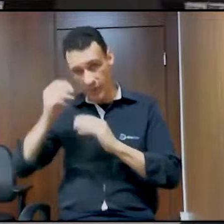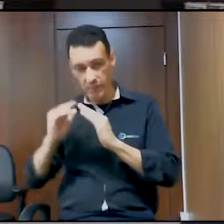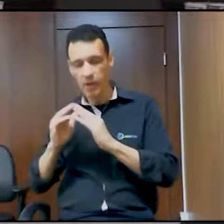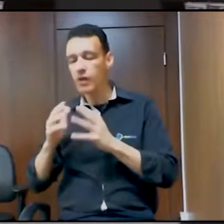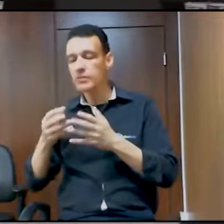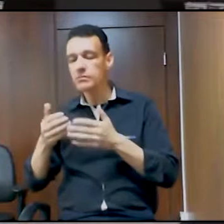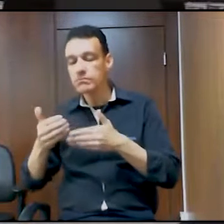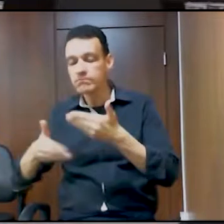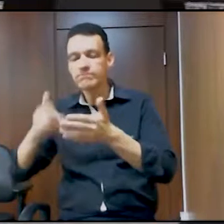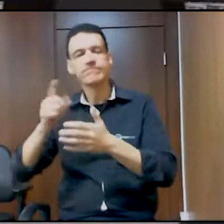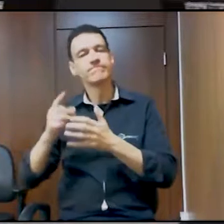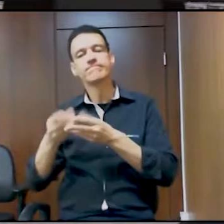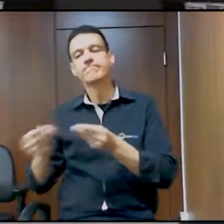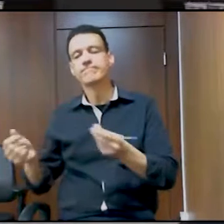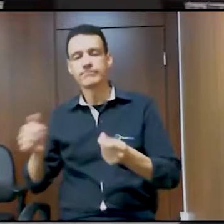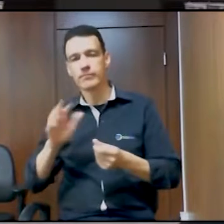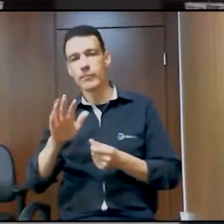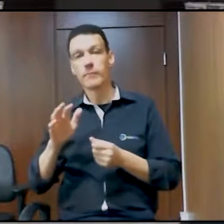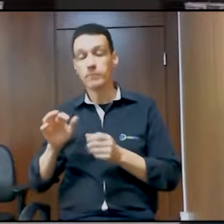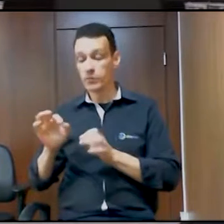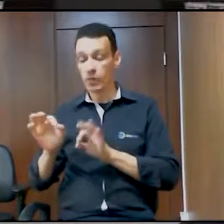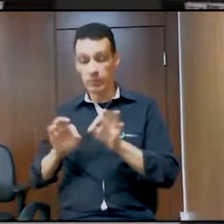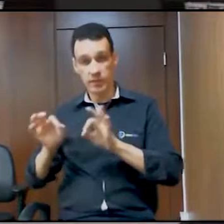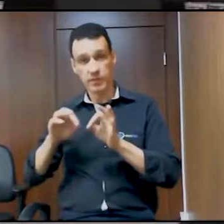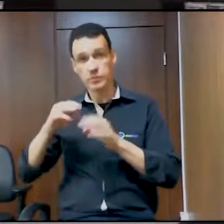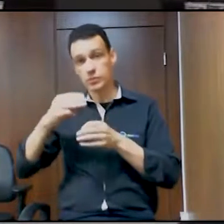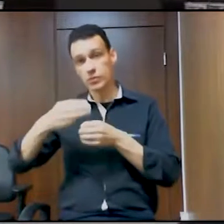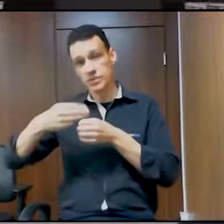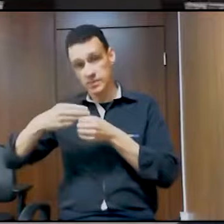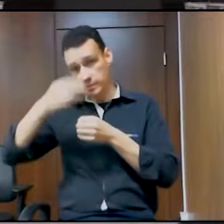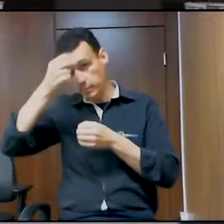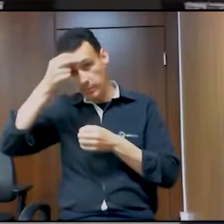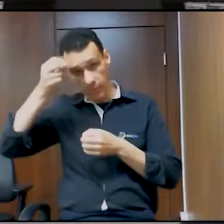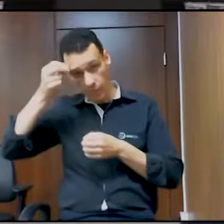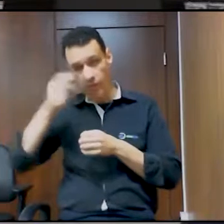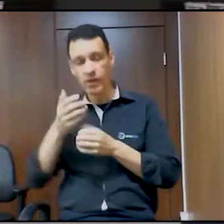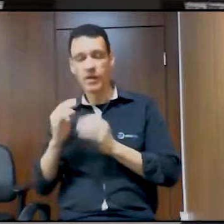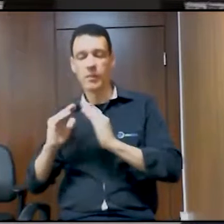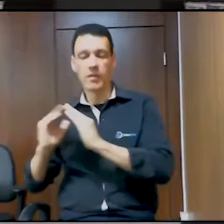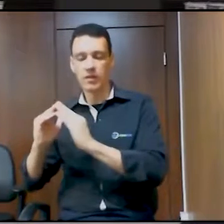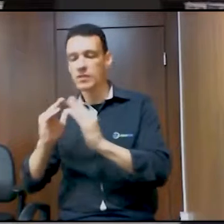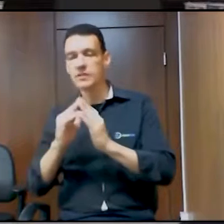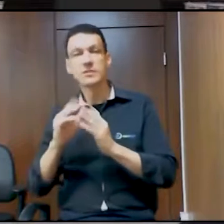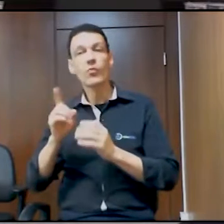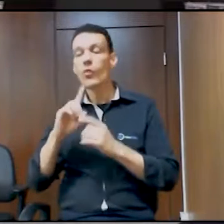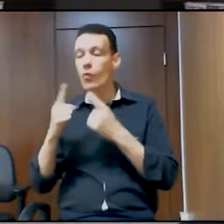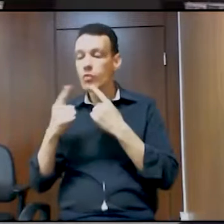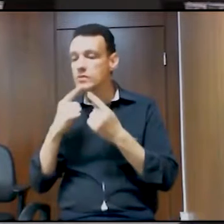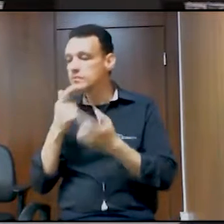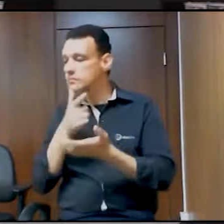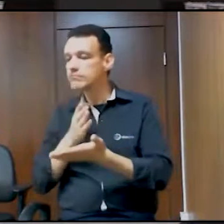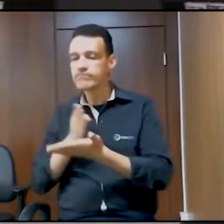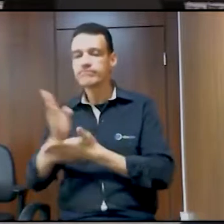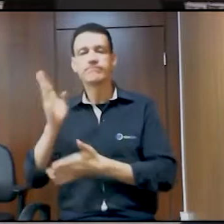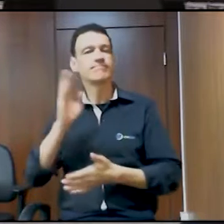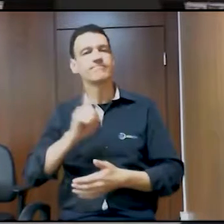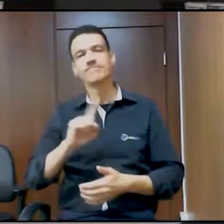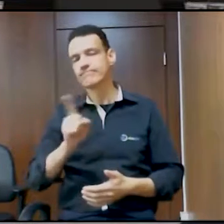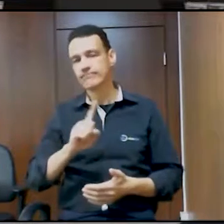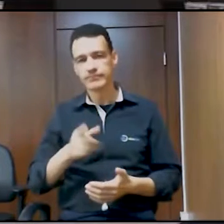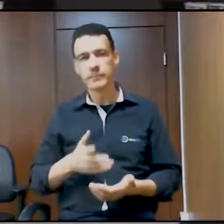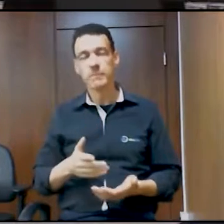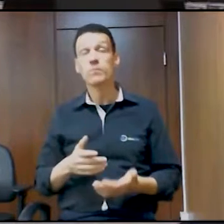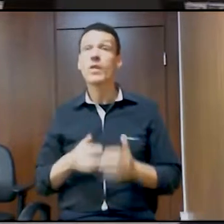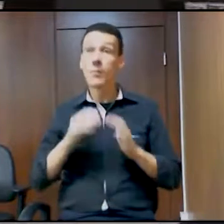O Plano Municipal de Habitação não conseguiu se tornar um consenso, não conseguiu ser aprovado. Mas ela